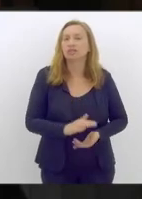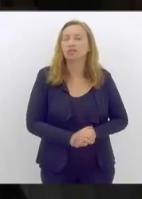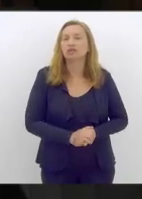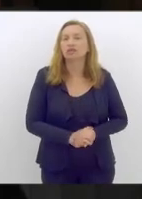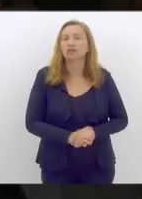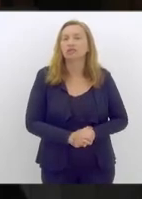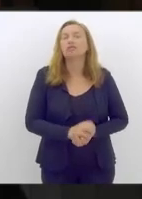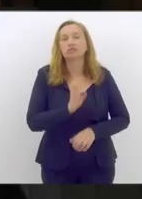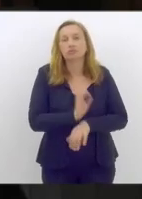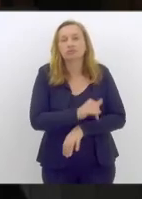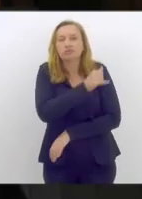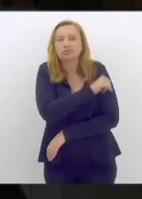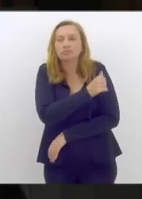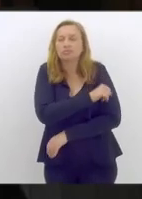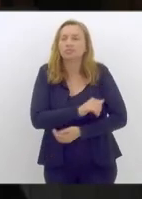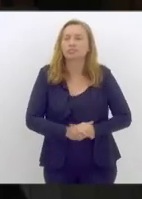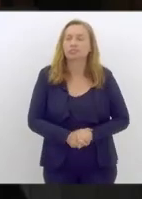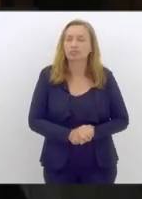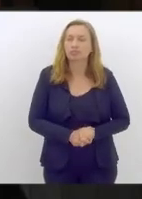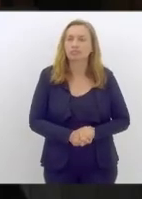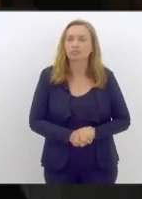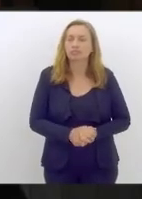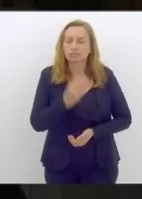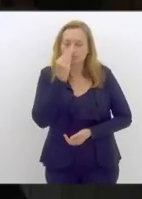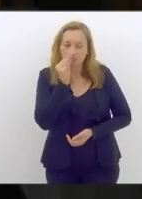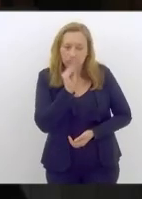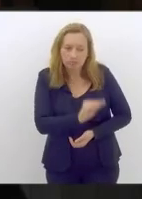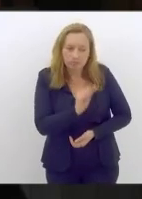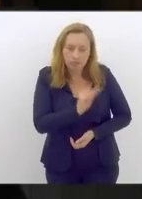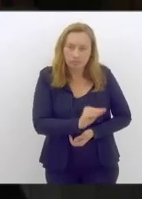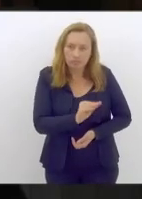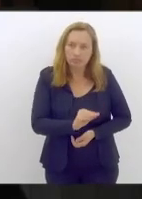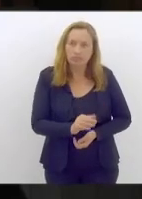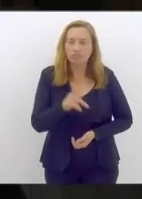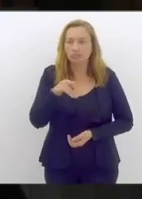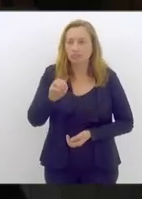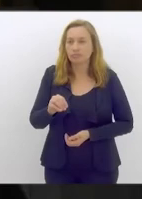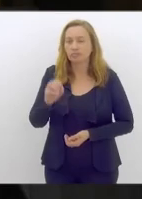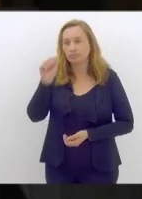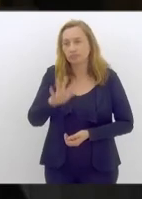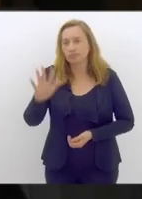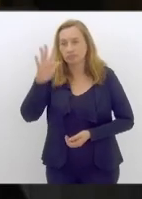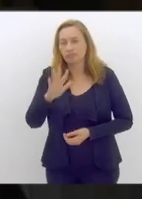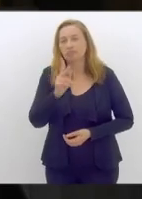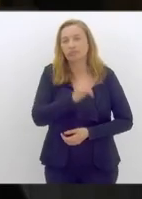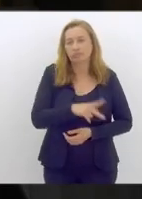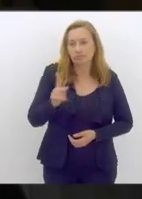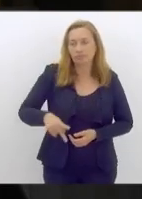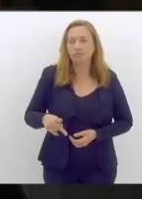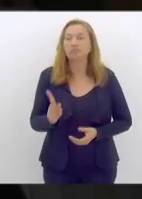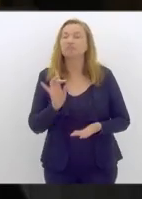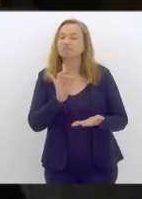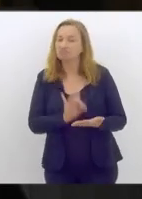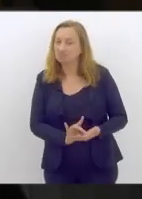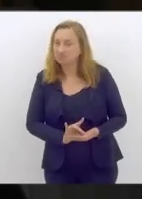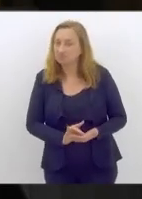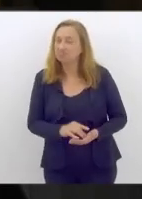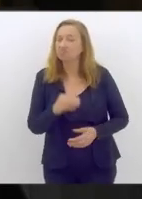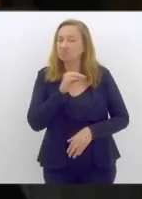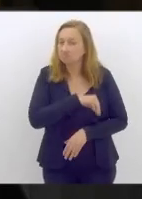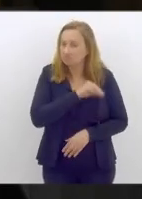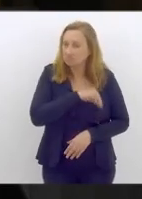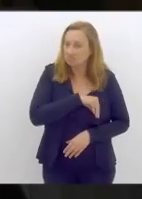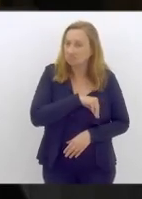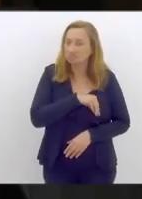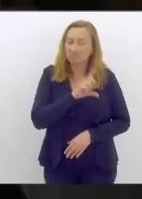no estado do Rio de Janeiro esse desrespeito ao piso Nacional do magistério e essa realidade do salário